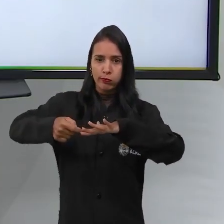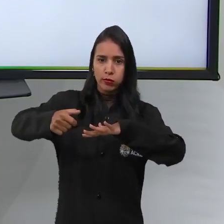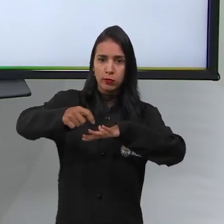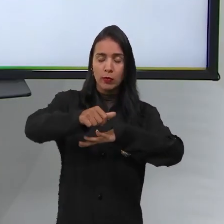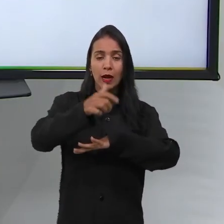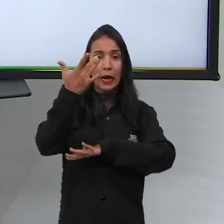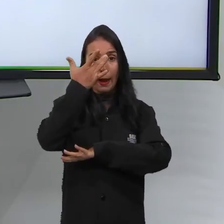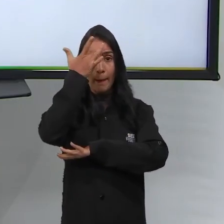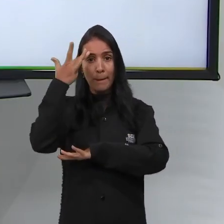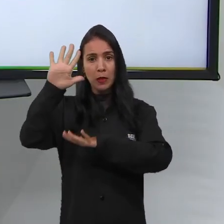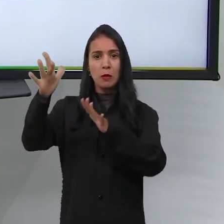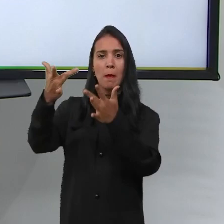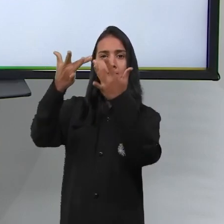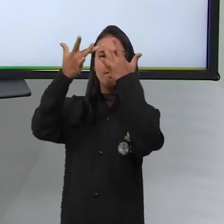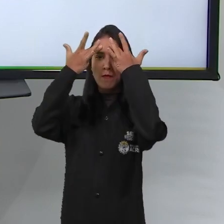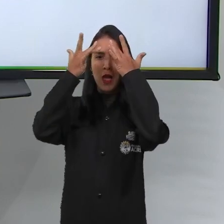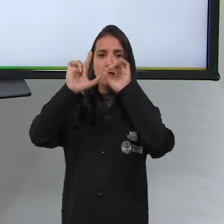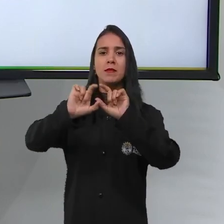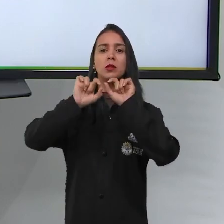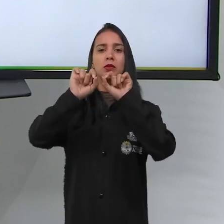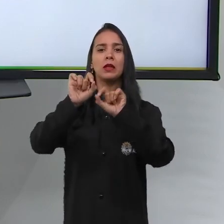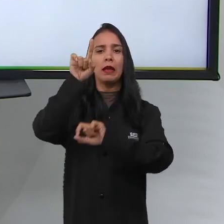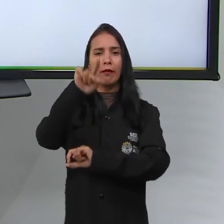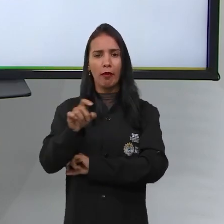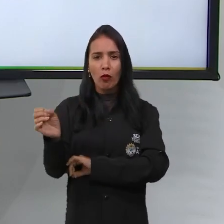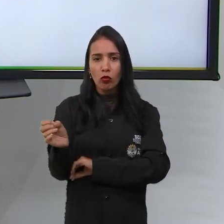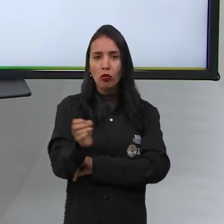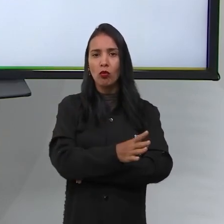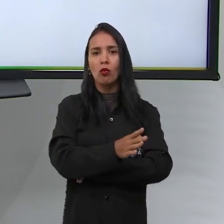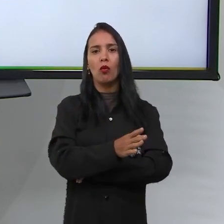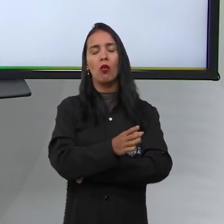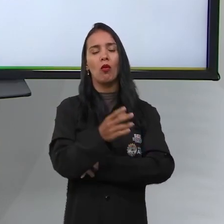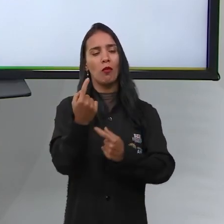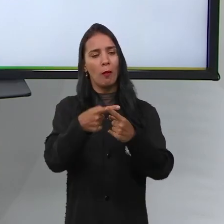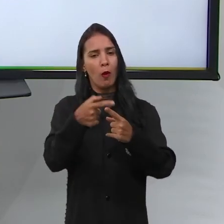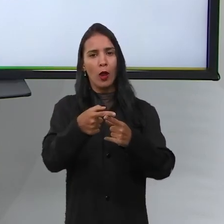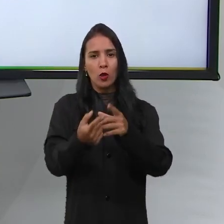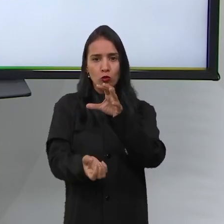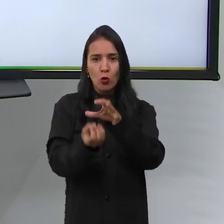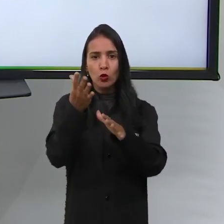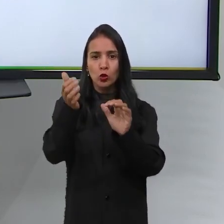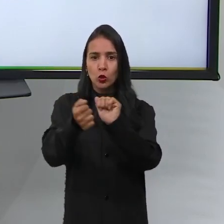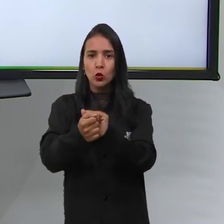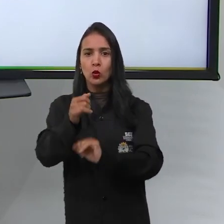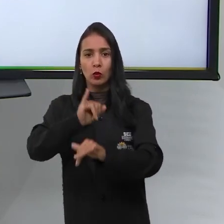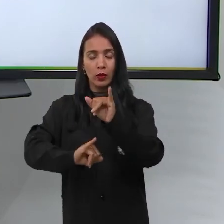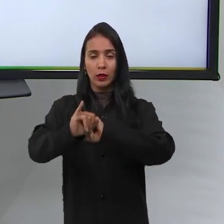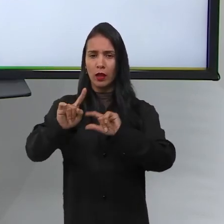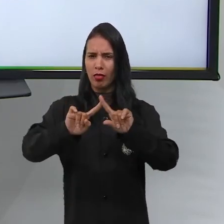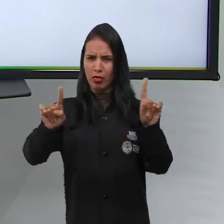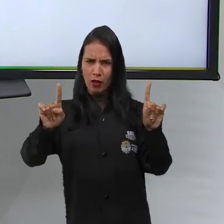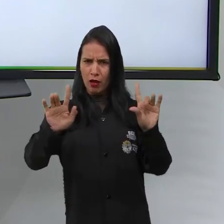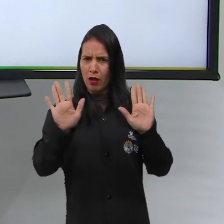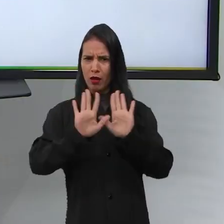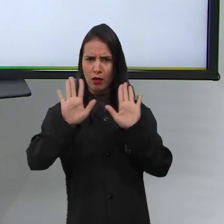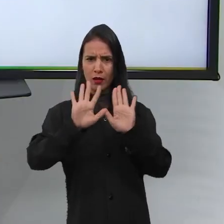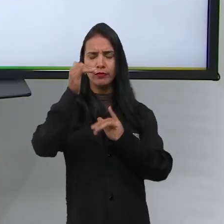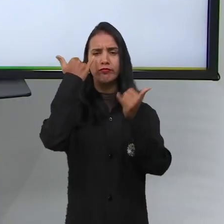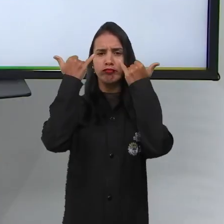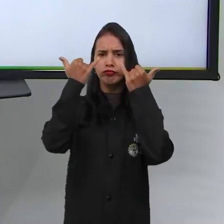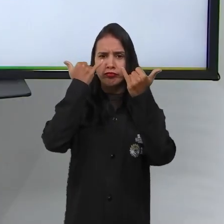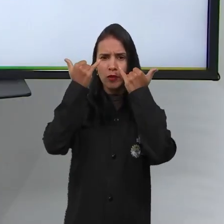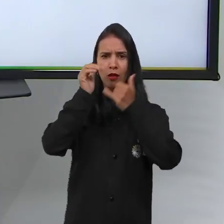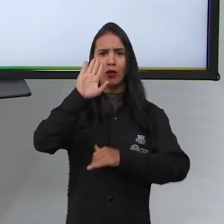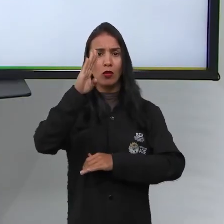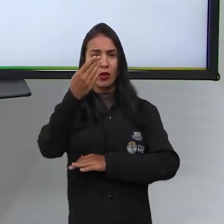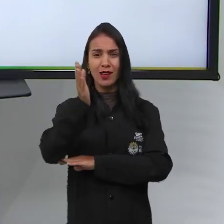delas como se fosse algo novo, que surge a partir da internet. Não, as notícias falsas, elas já